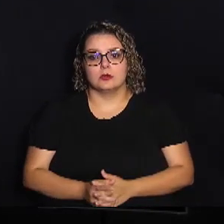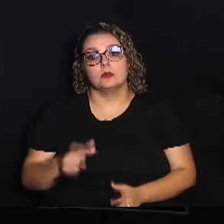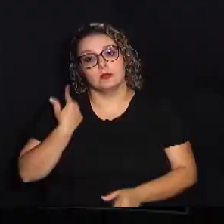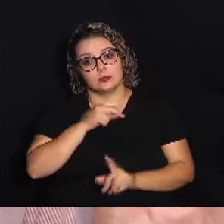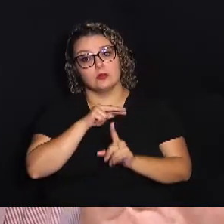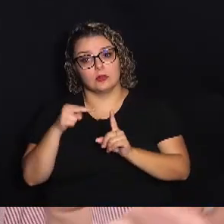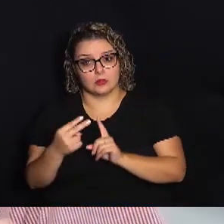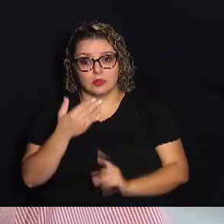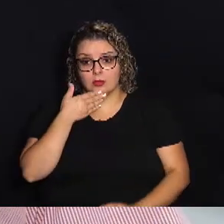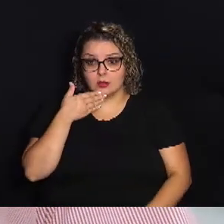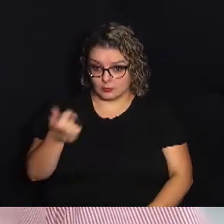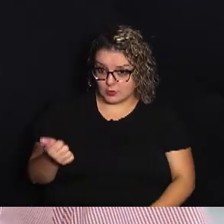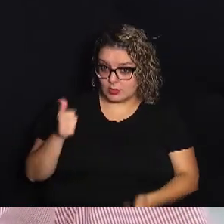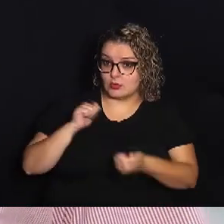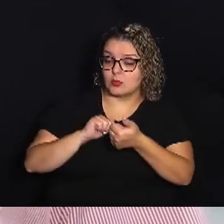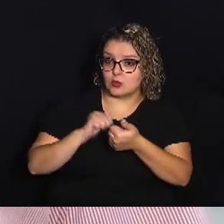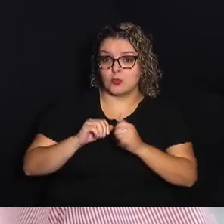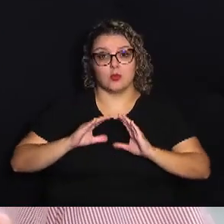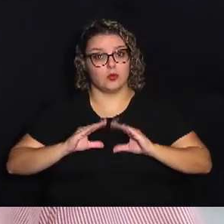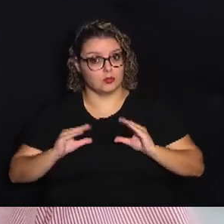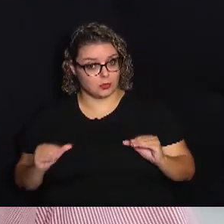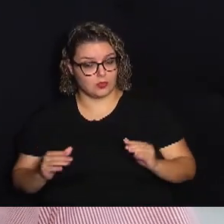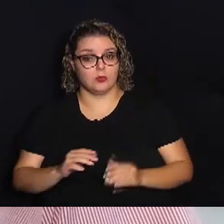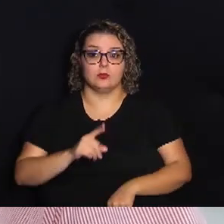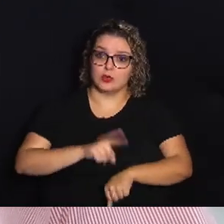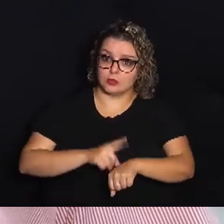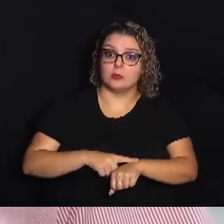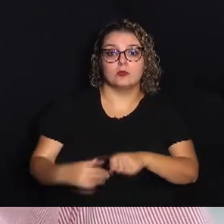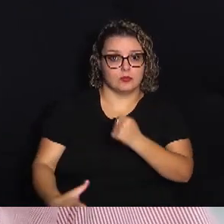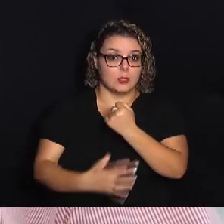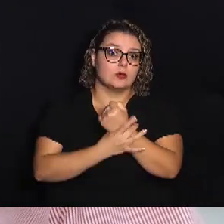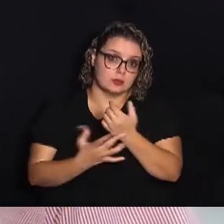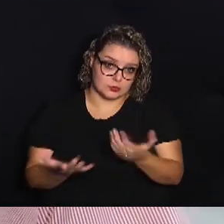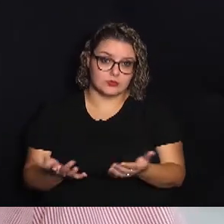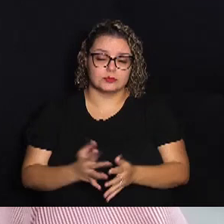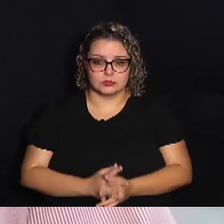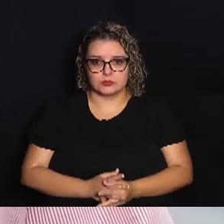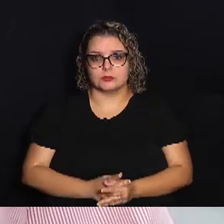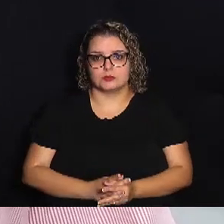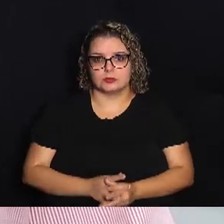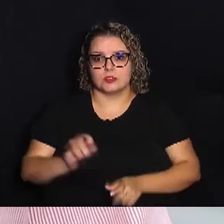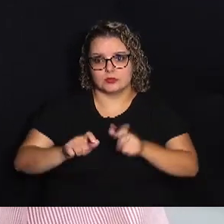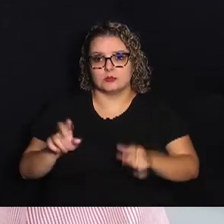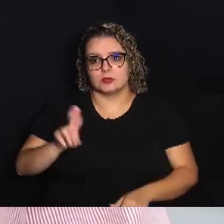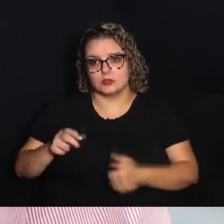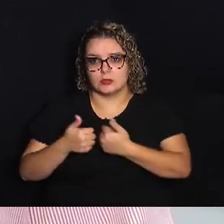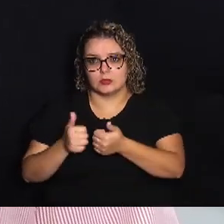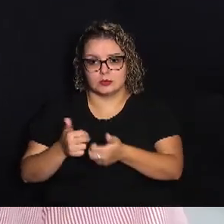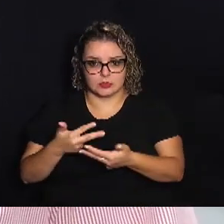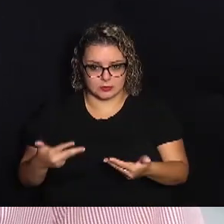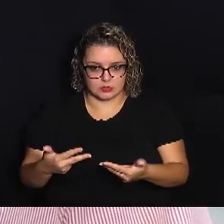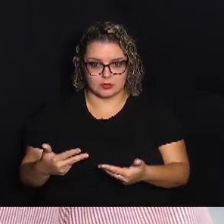então na Nossa Ótica assim vai melhorar a qualidade o conforto o tempo e a segurança né dos usuários do